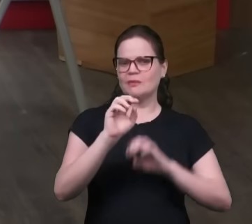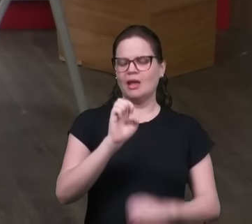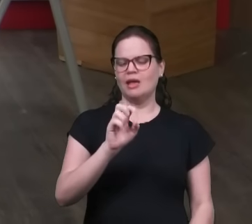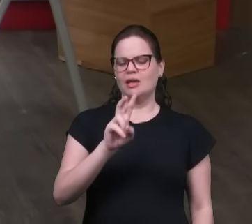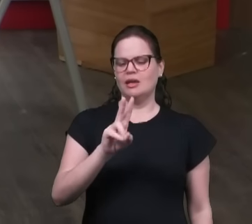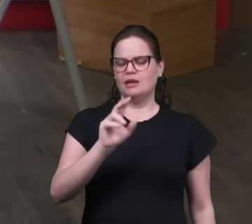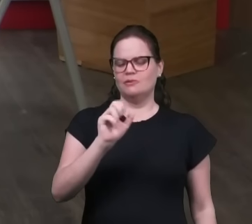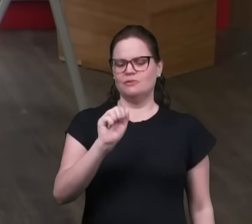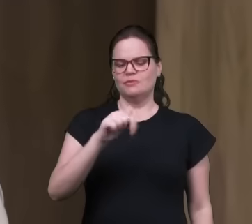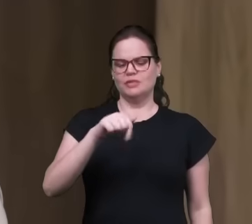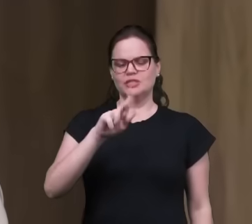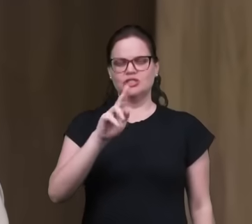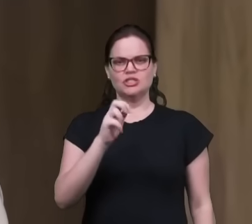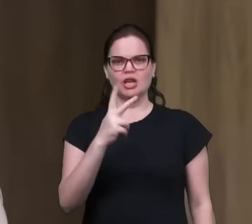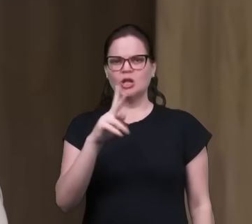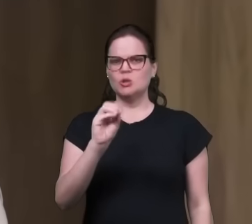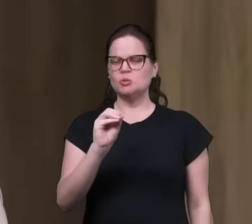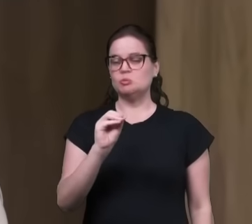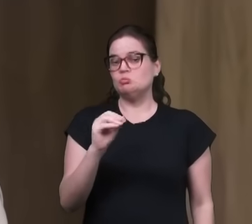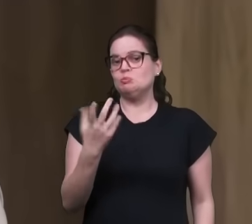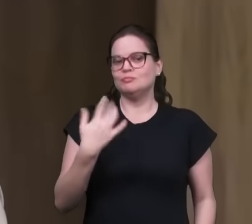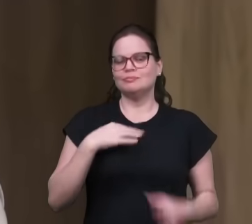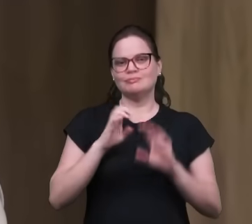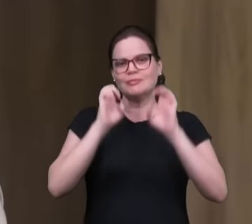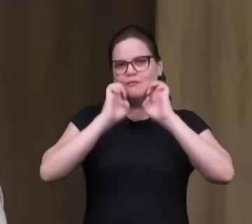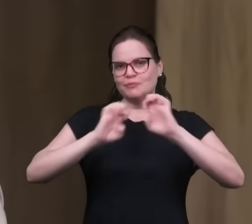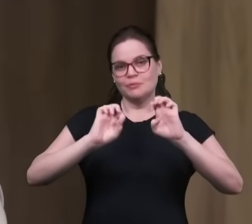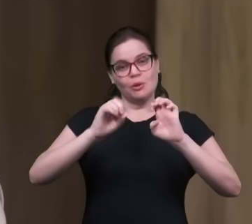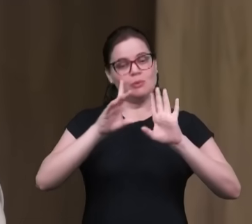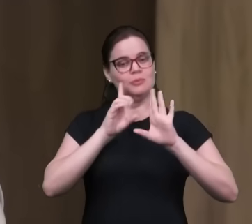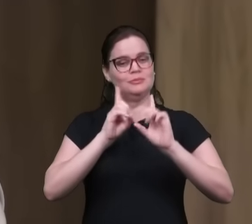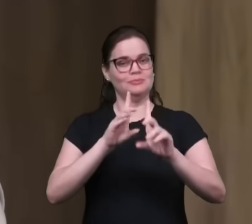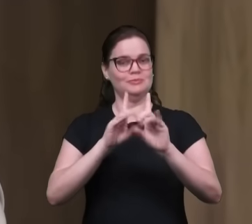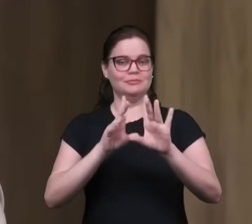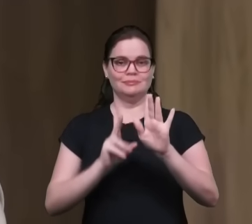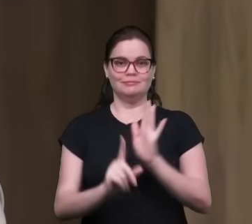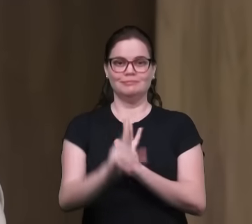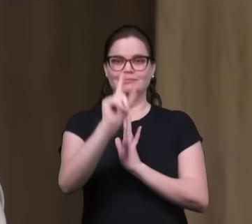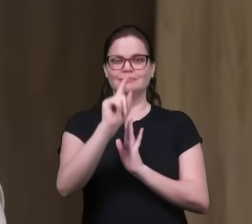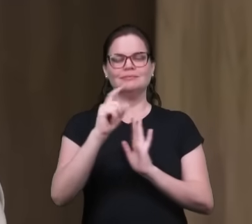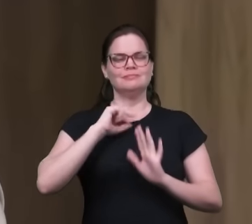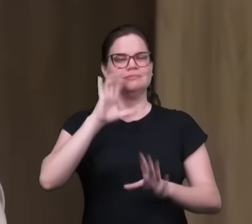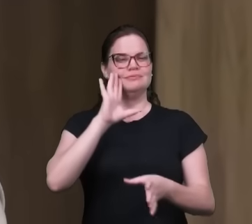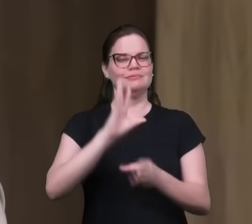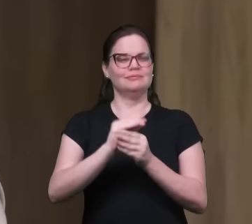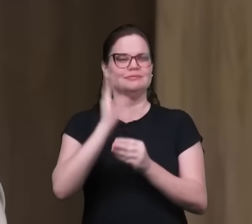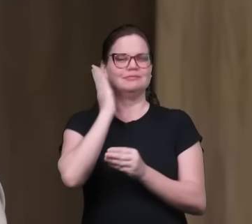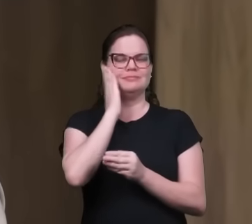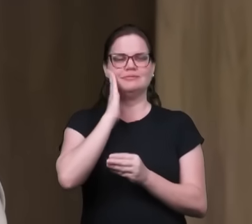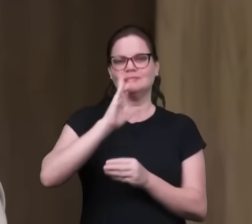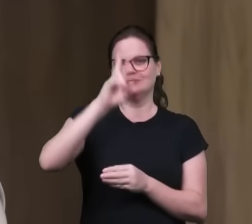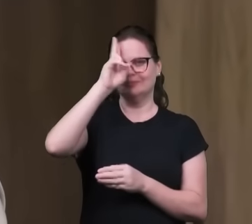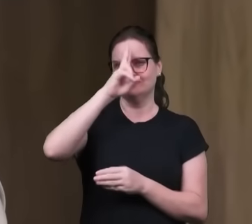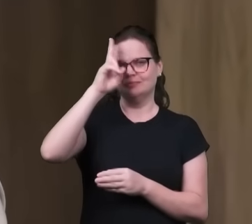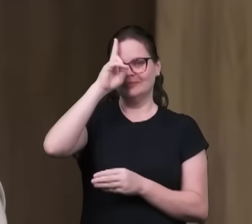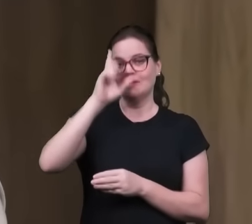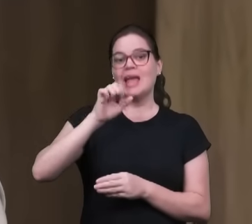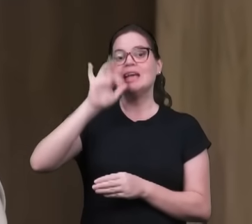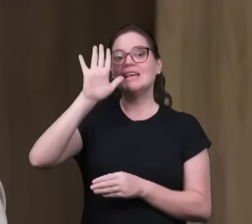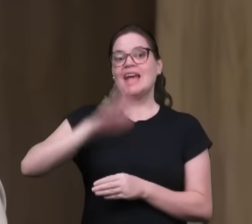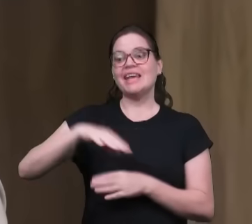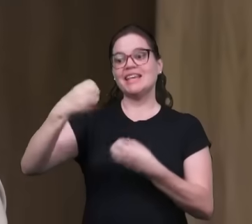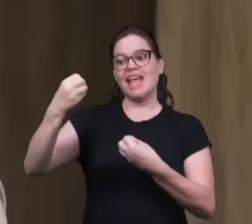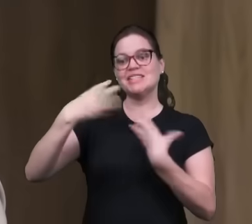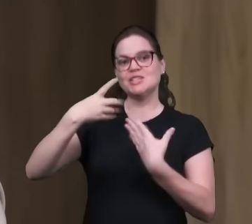Evangelho Eterno, não podemos deixar de mencionar aquele que foi o grande semeador do Evangelho, né? O próprio Senhor Jesus,